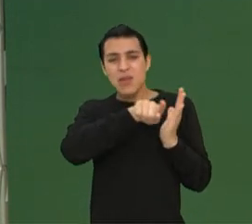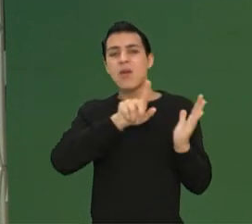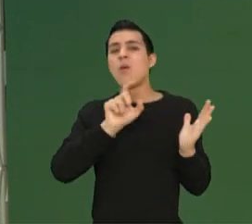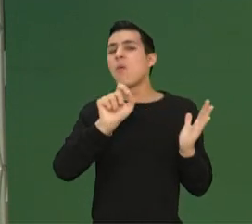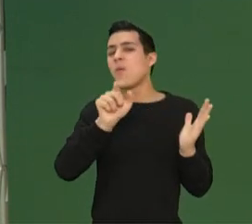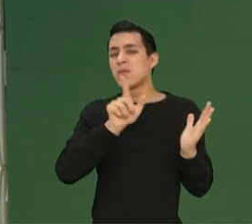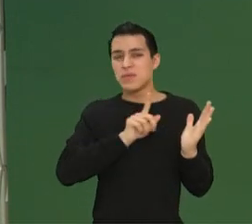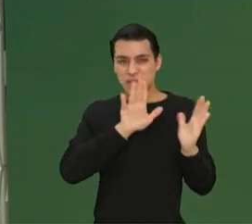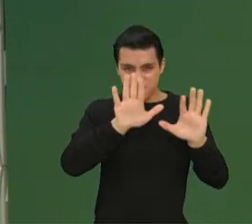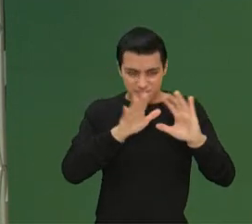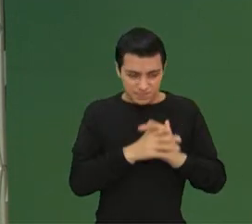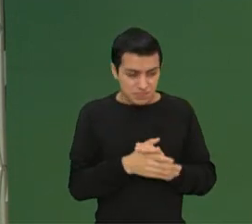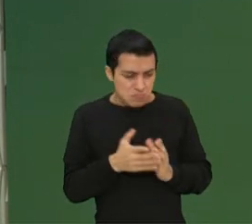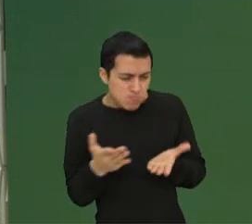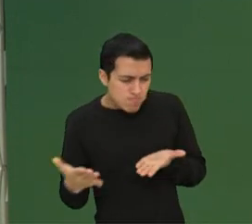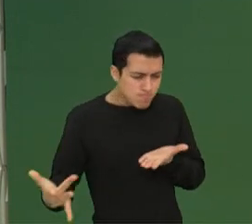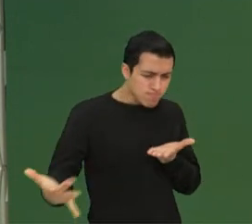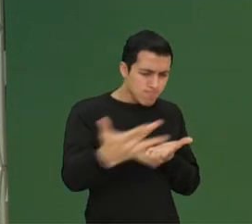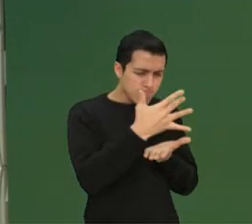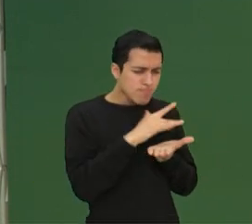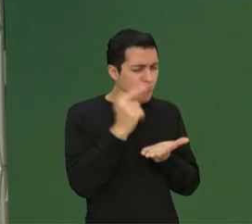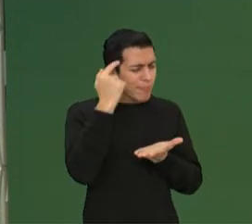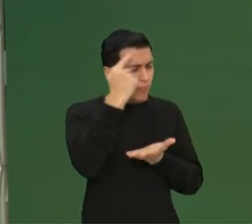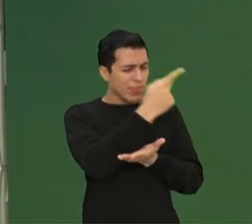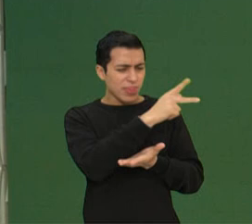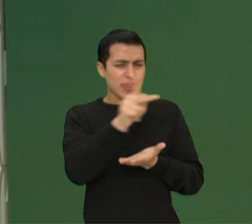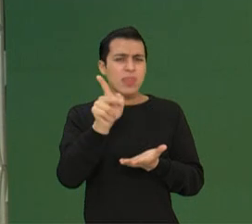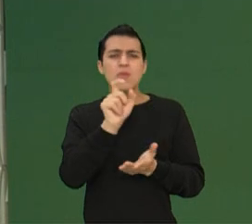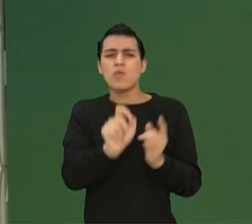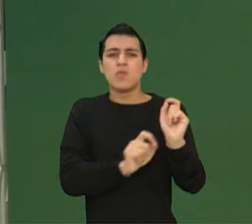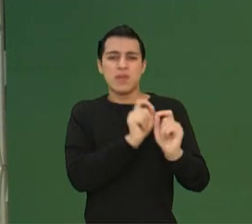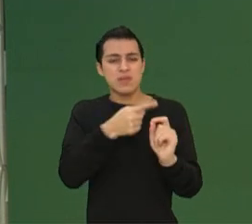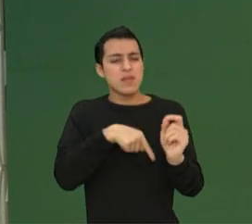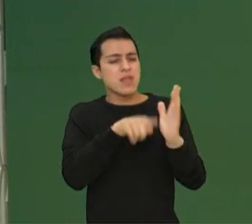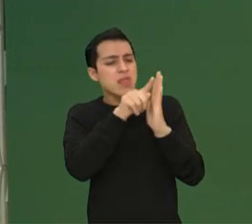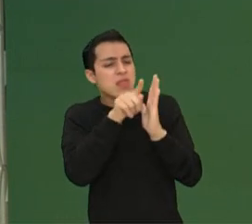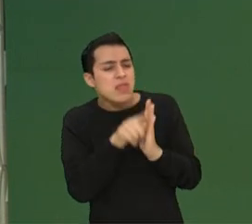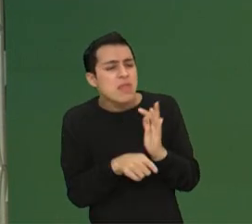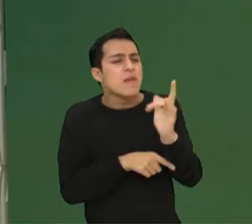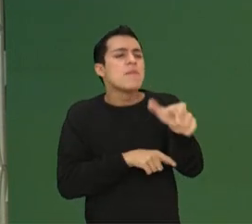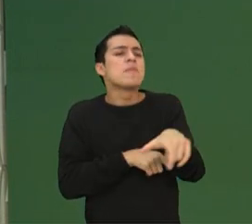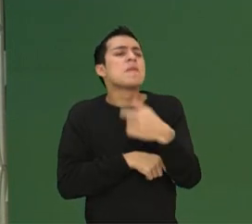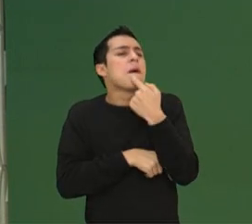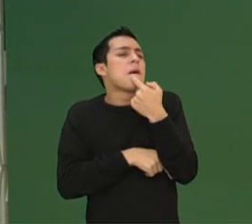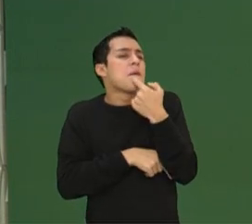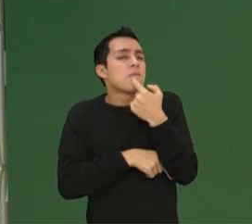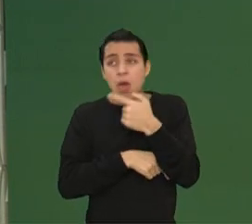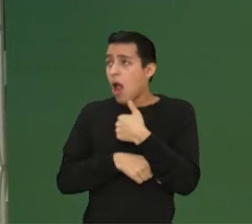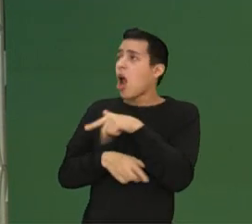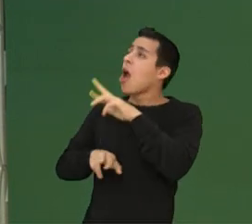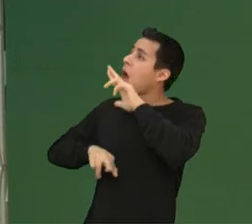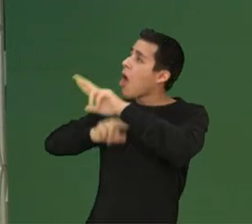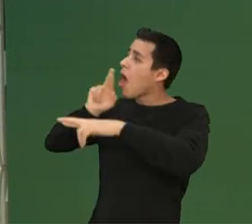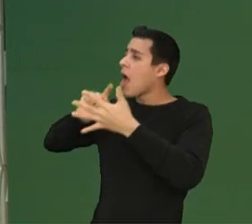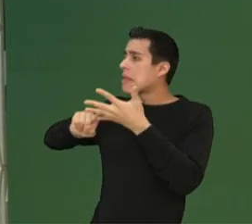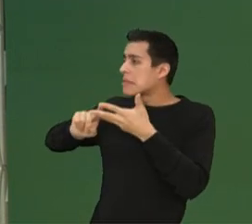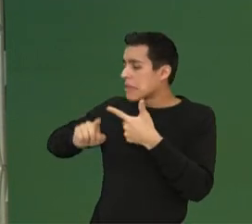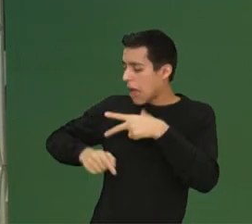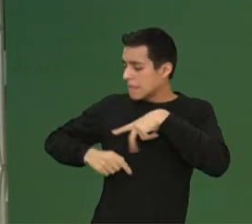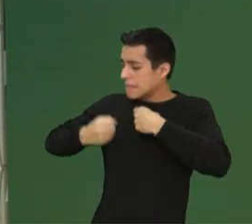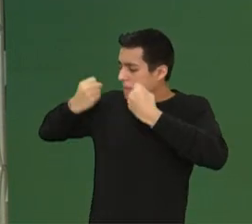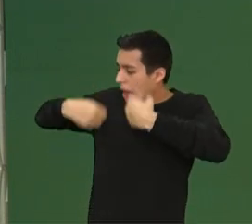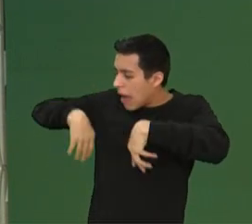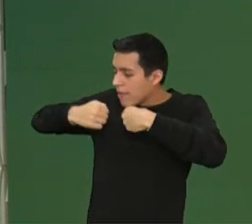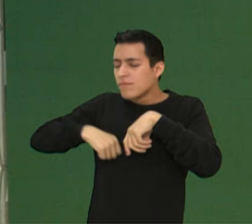vou ter ali a coleta do pensamento do meu entrevistado. Eu vou ter o comentário particular dele.